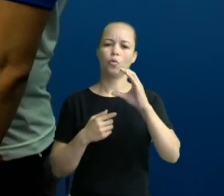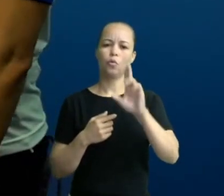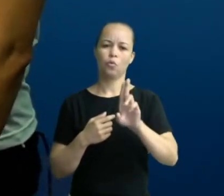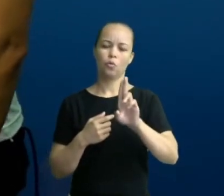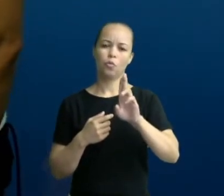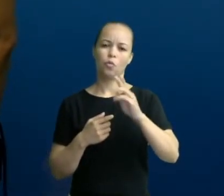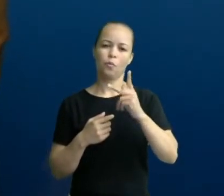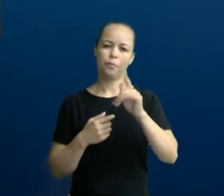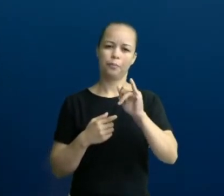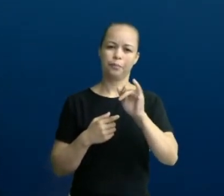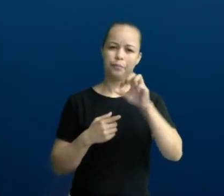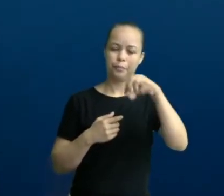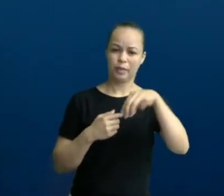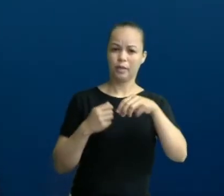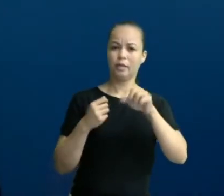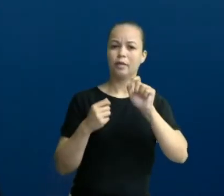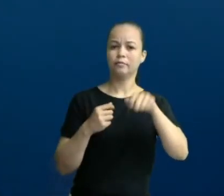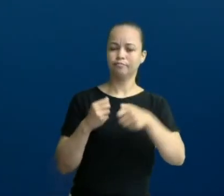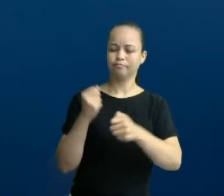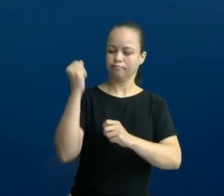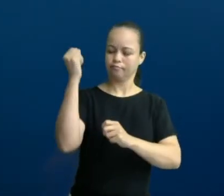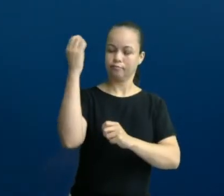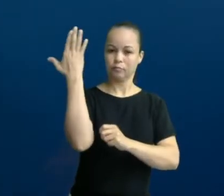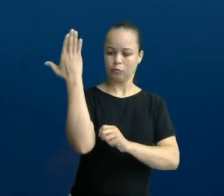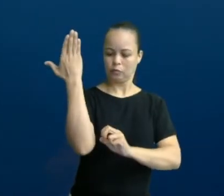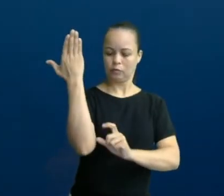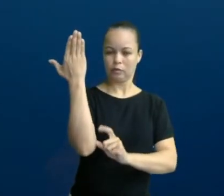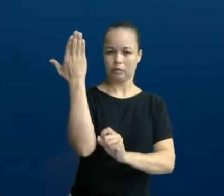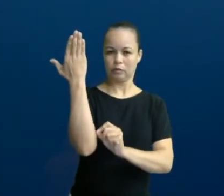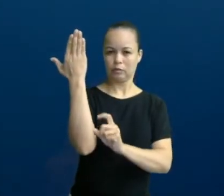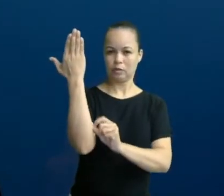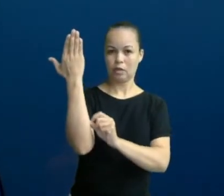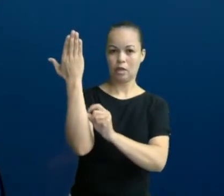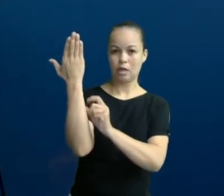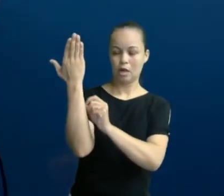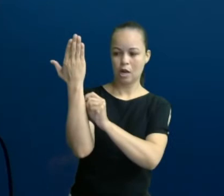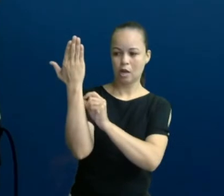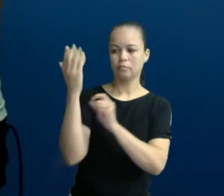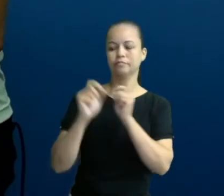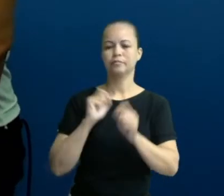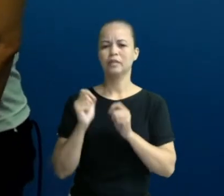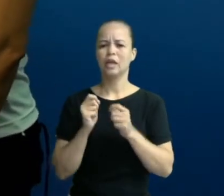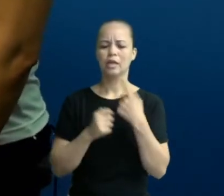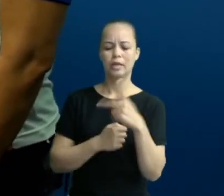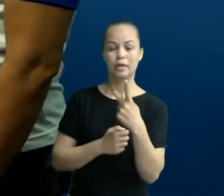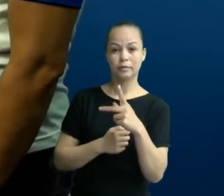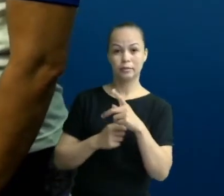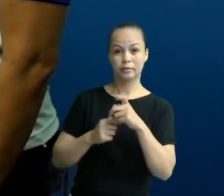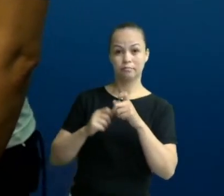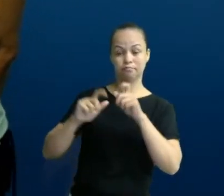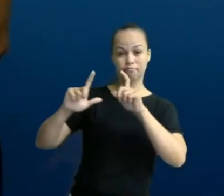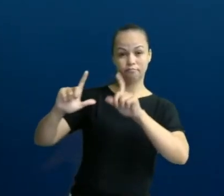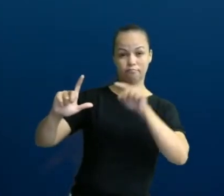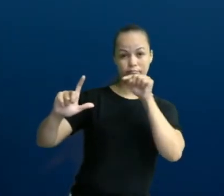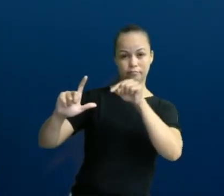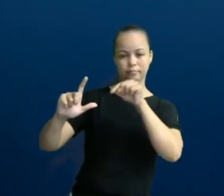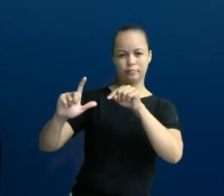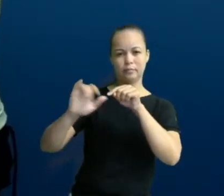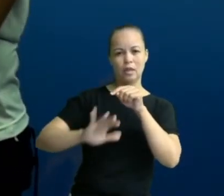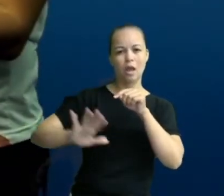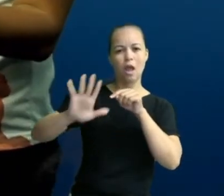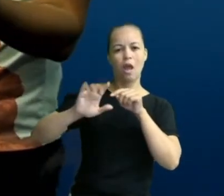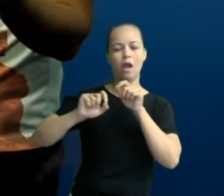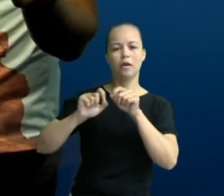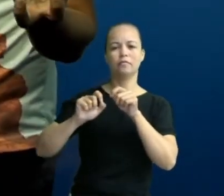chama de relação mutualística, né? A gente tem aqui, ó, o tricofoma, tá? Esse protozoário aqui, ele vai ter uma